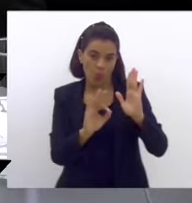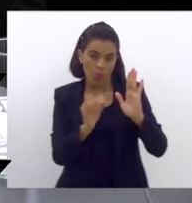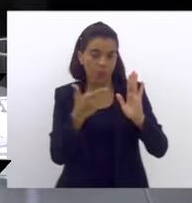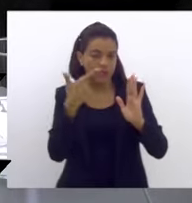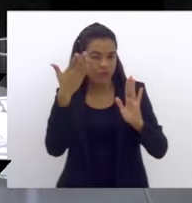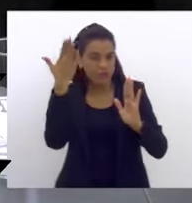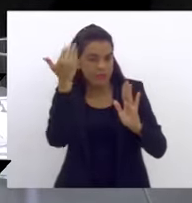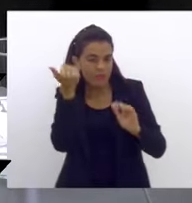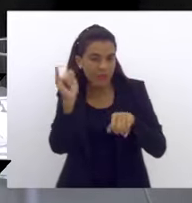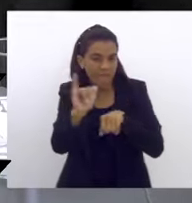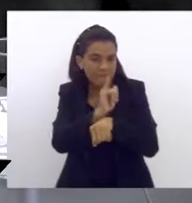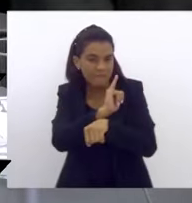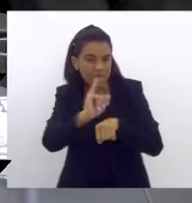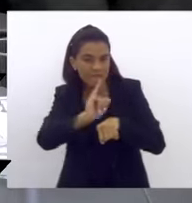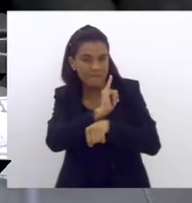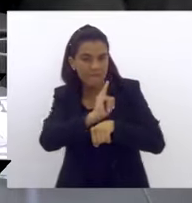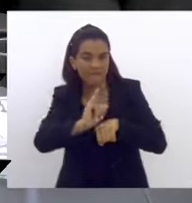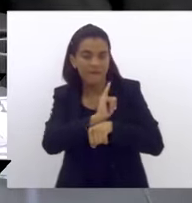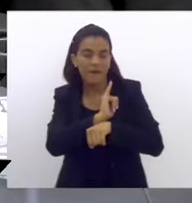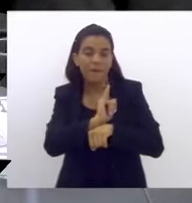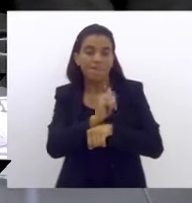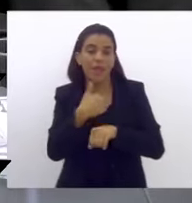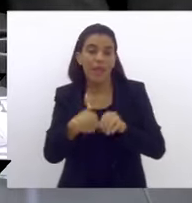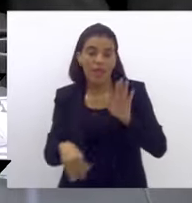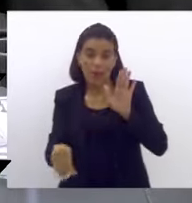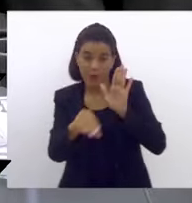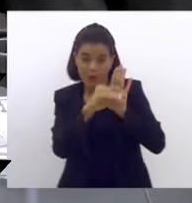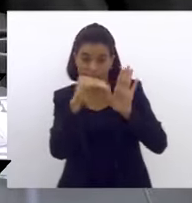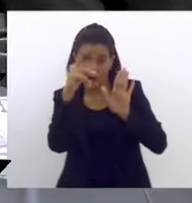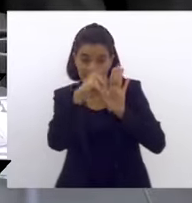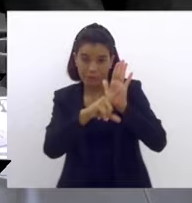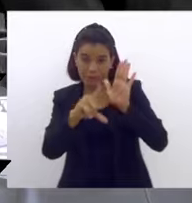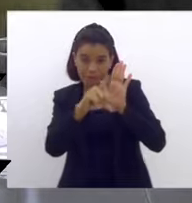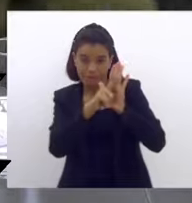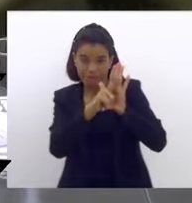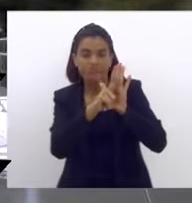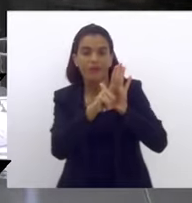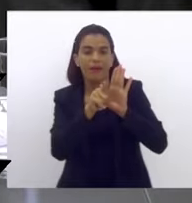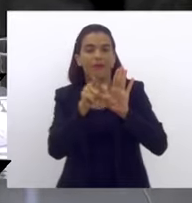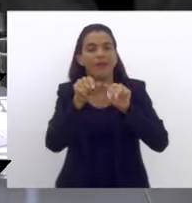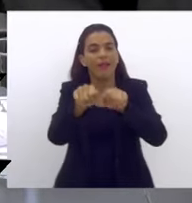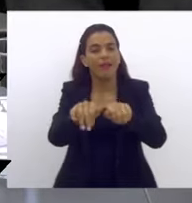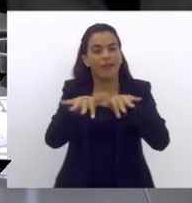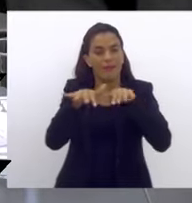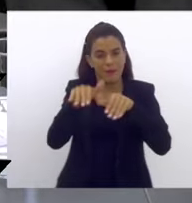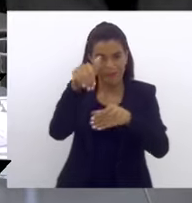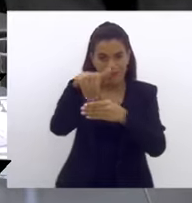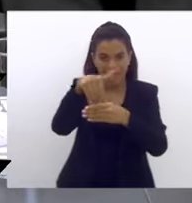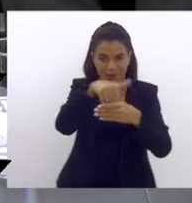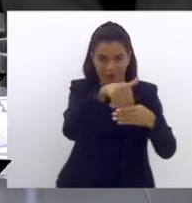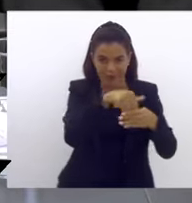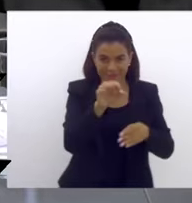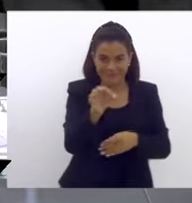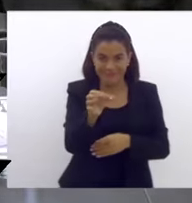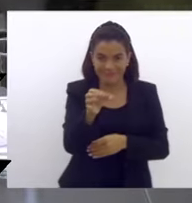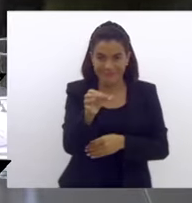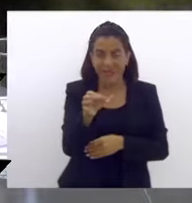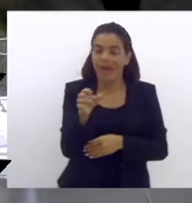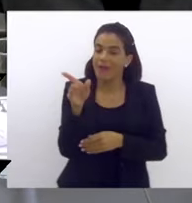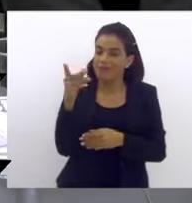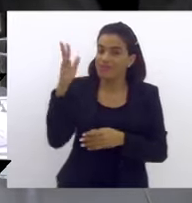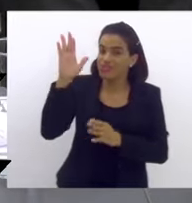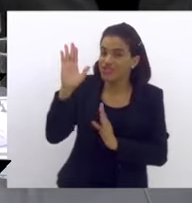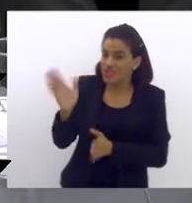o que que já aconteceu eu emendo um projeto lá lá lá no plenário vossa excelência deu o seu